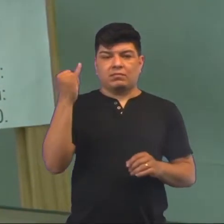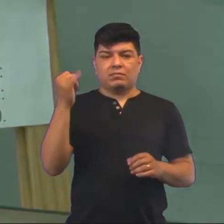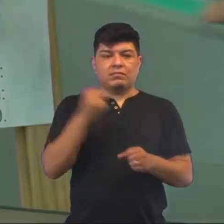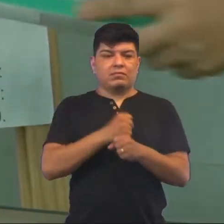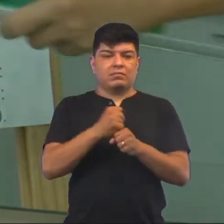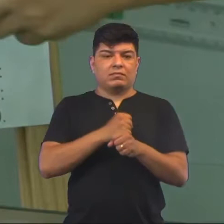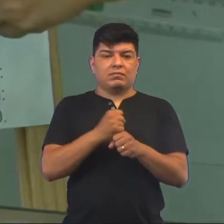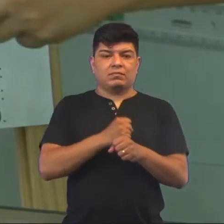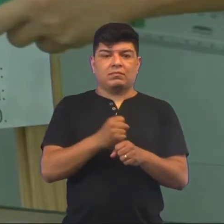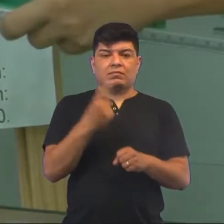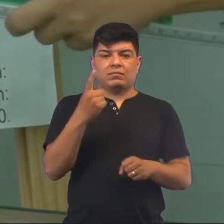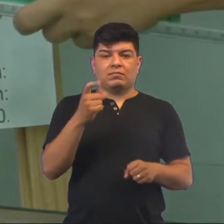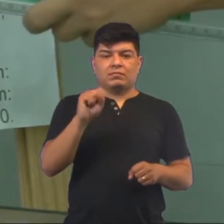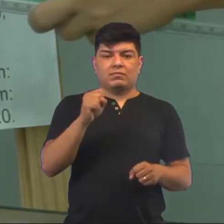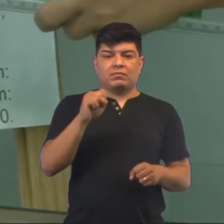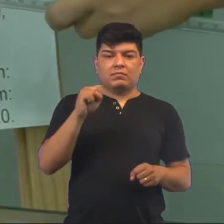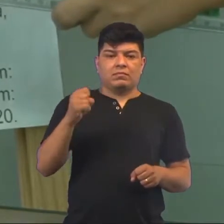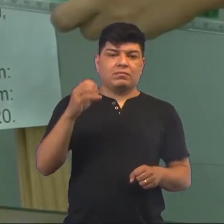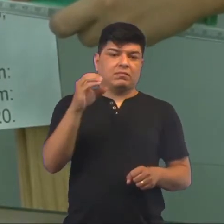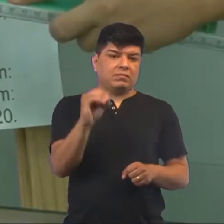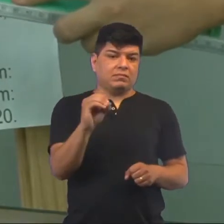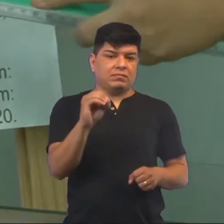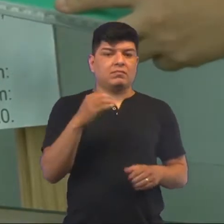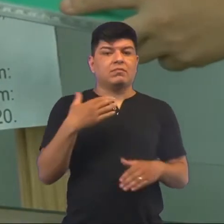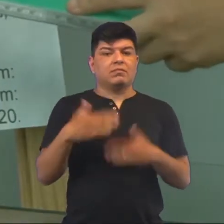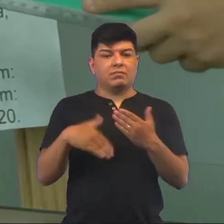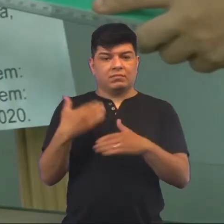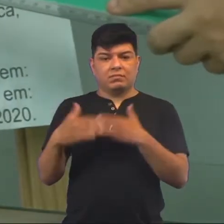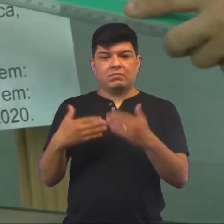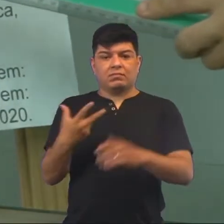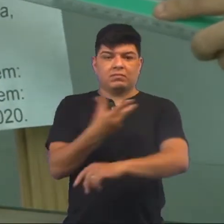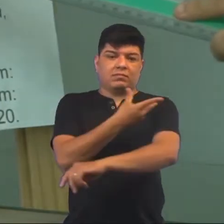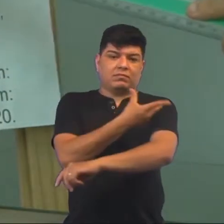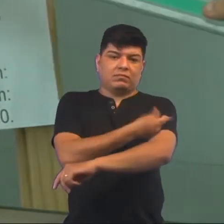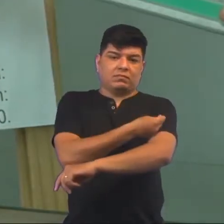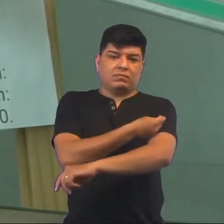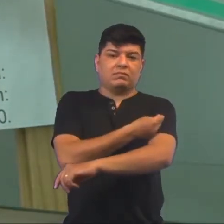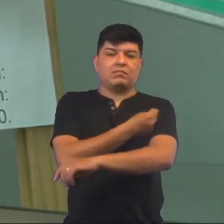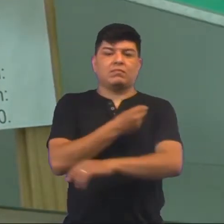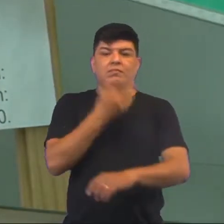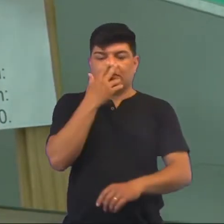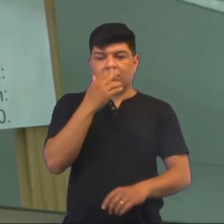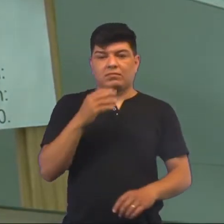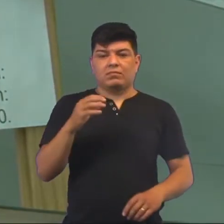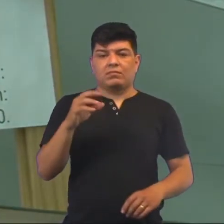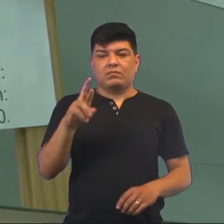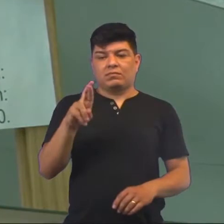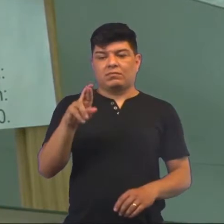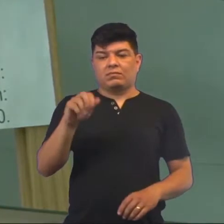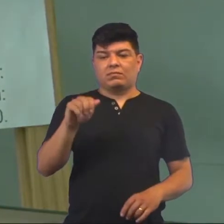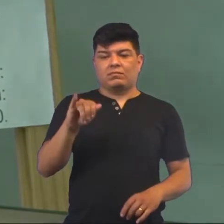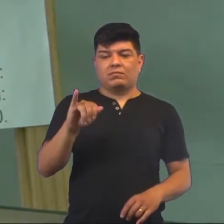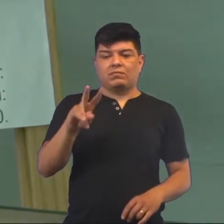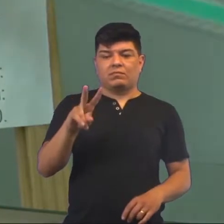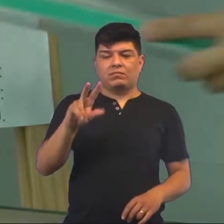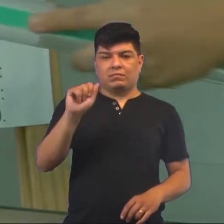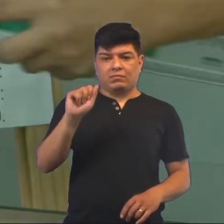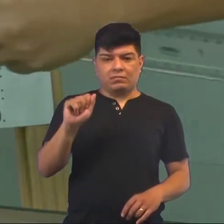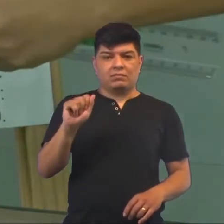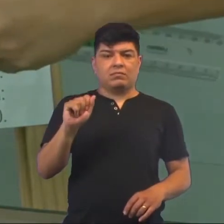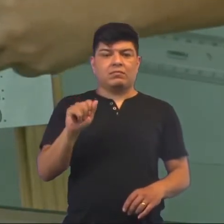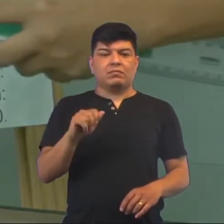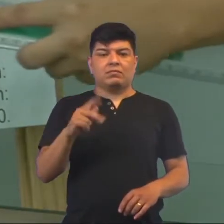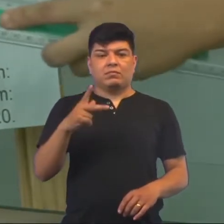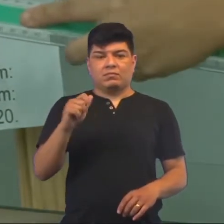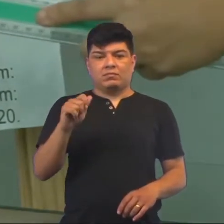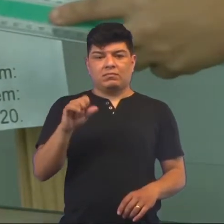importante. Na década de 1880, ele desenvolveu uma vacina contra a raiva. Pasteur